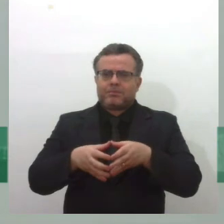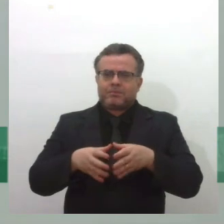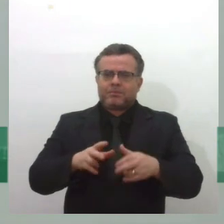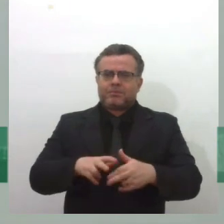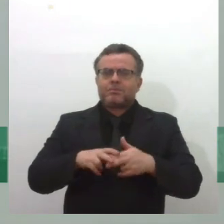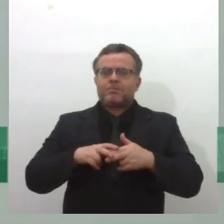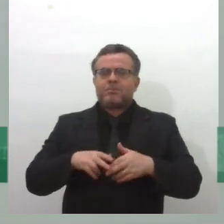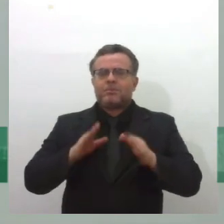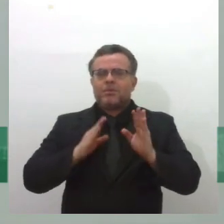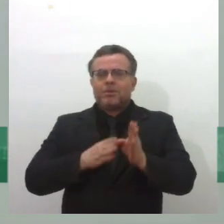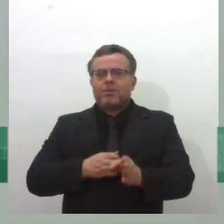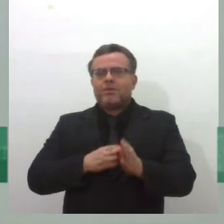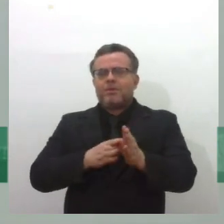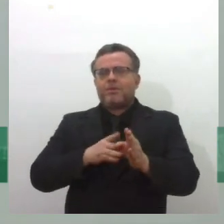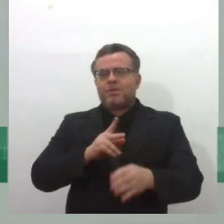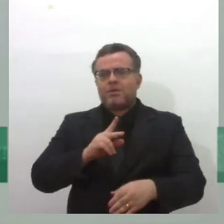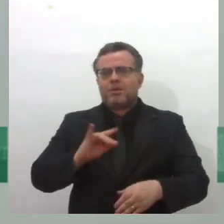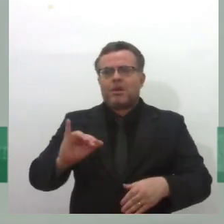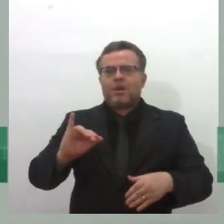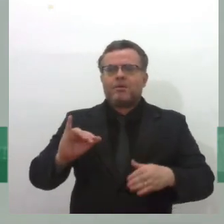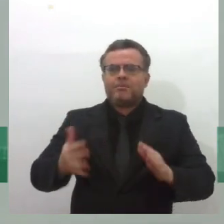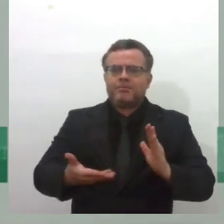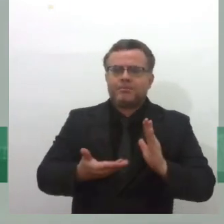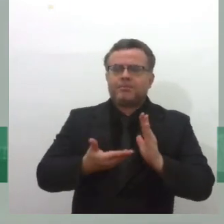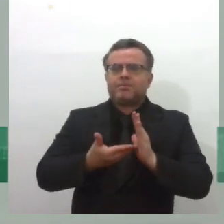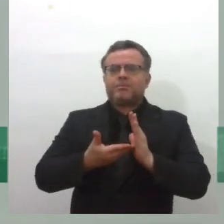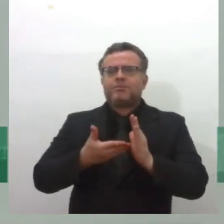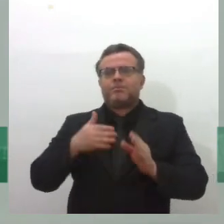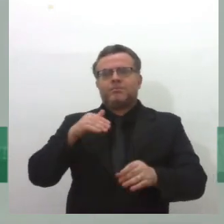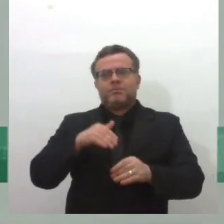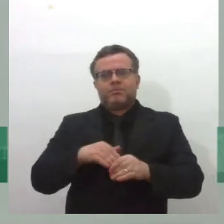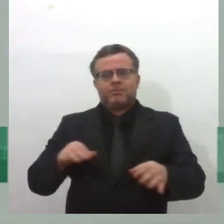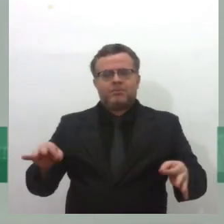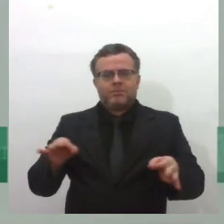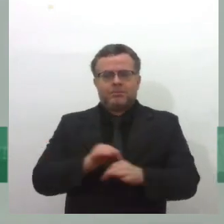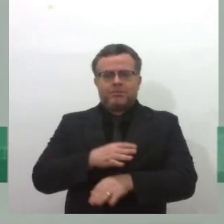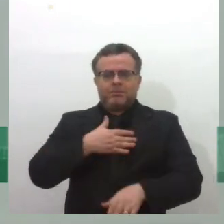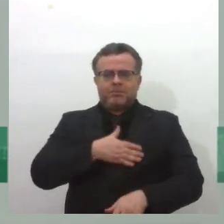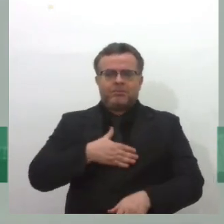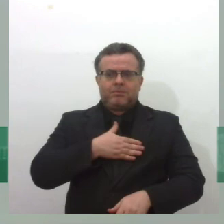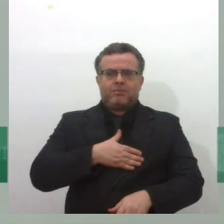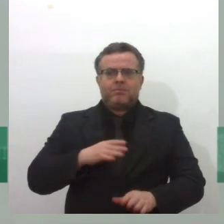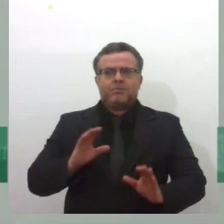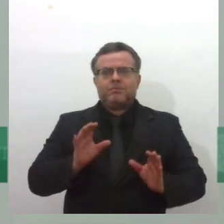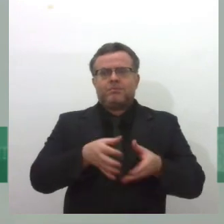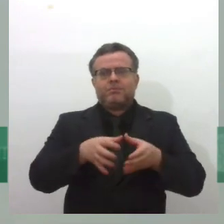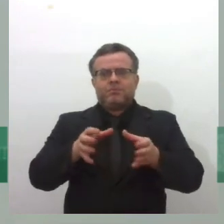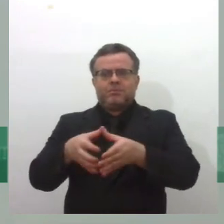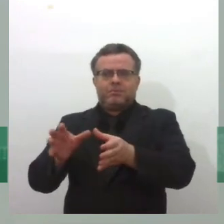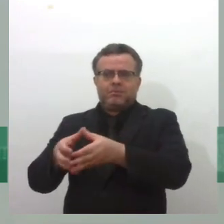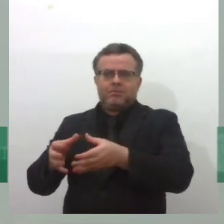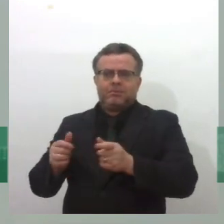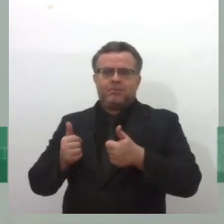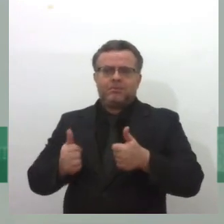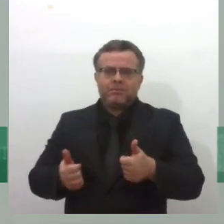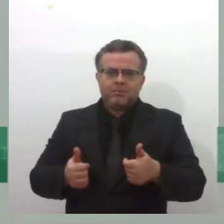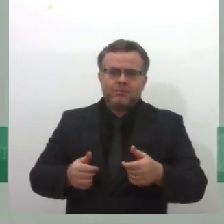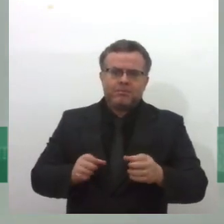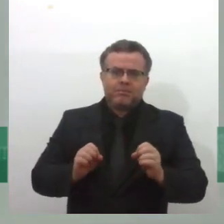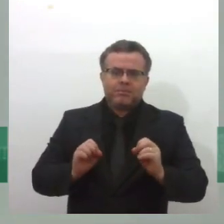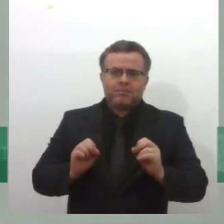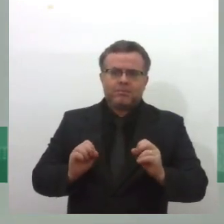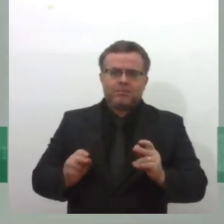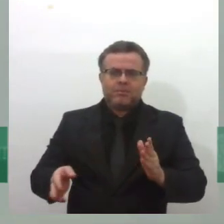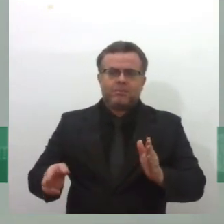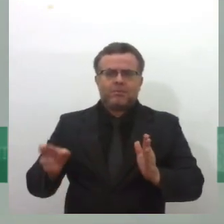seguiu para a Câmara dos Deputados, para ser apreciado nas comissões daquela casa. Caso